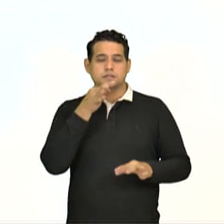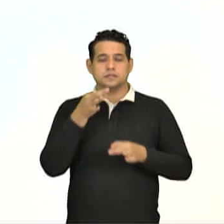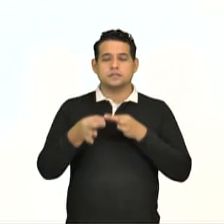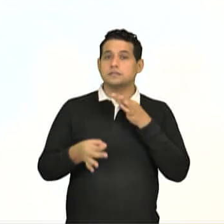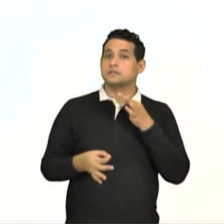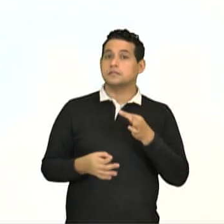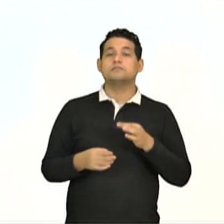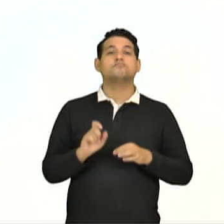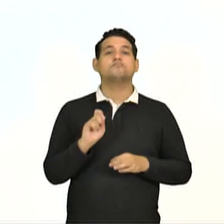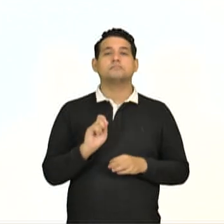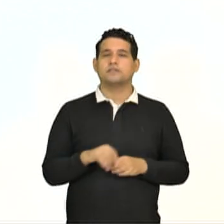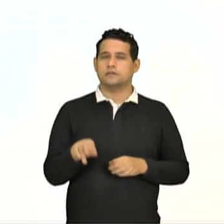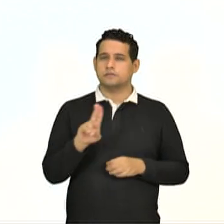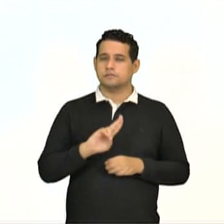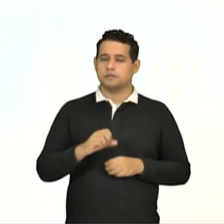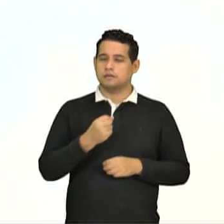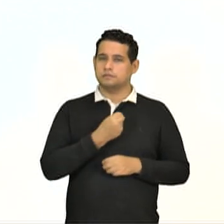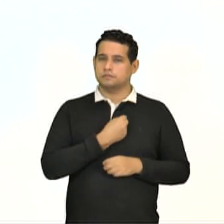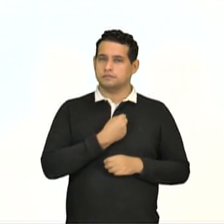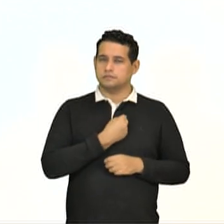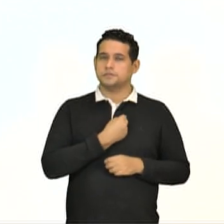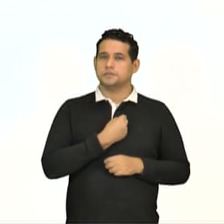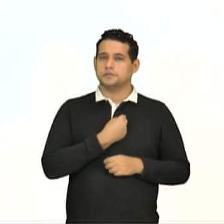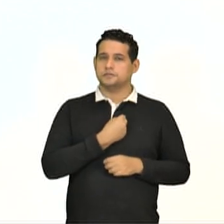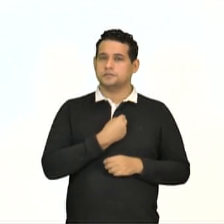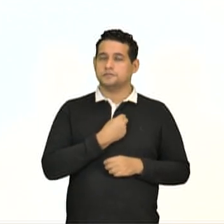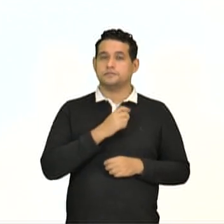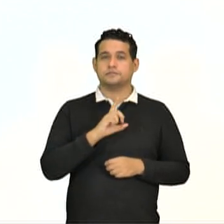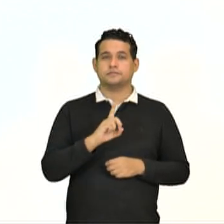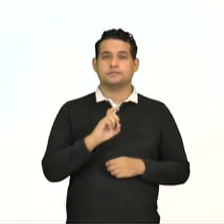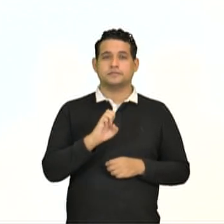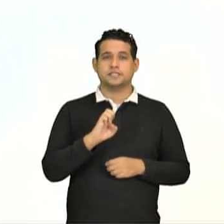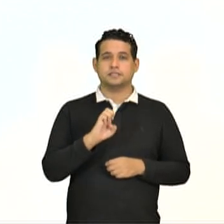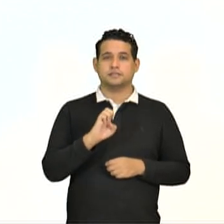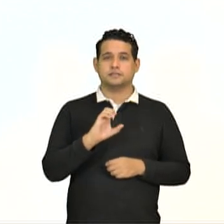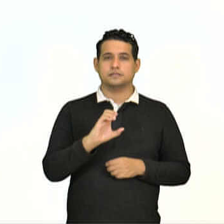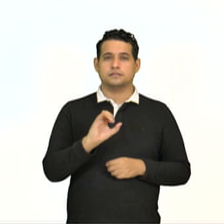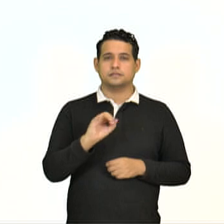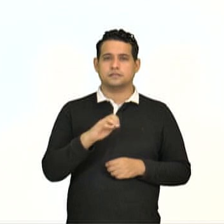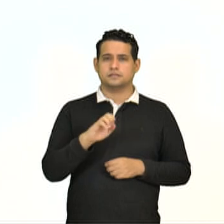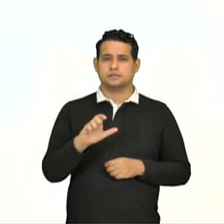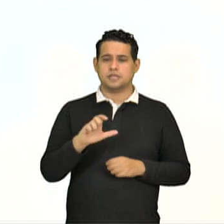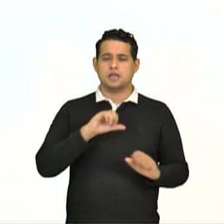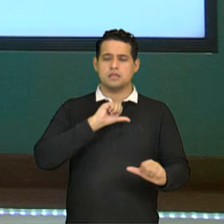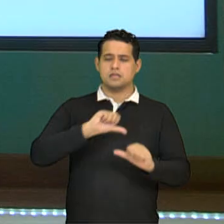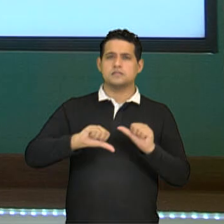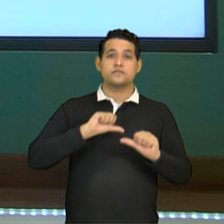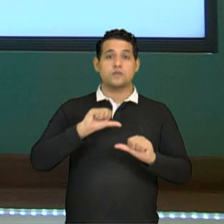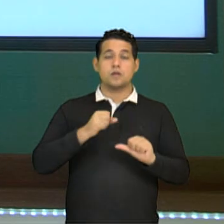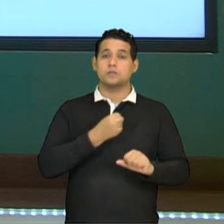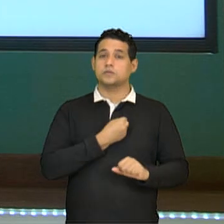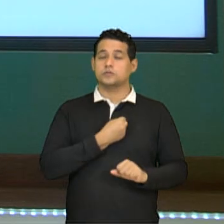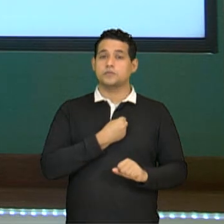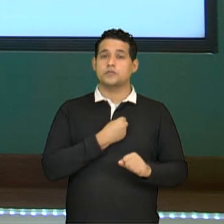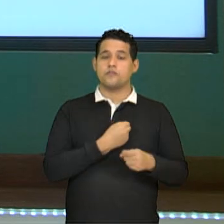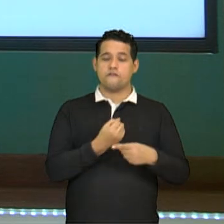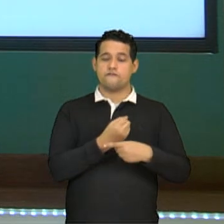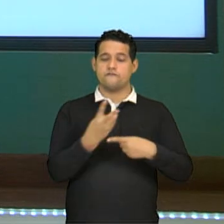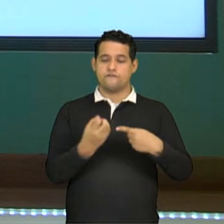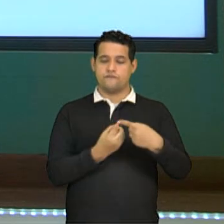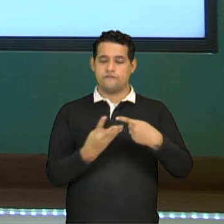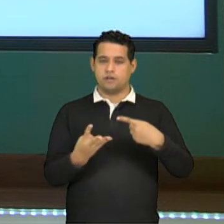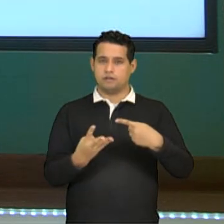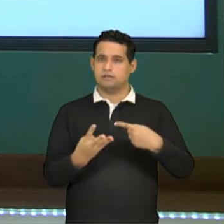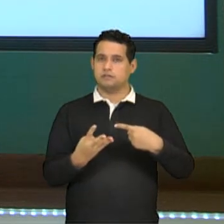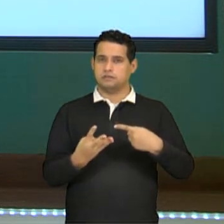Sugestão, peguem esse número que está aqui em forma decimal e transformem esse número em número